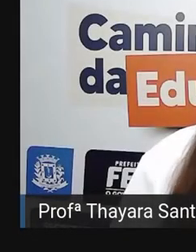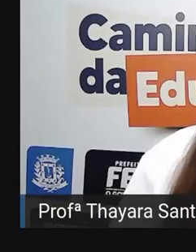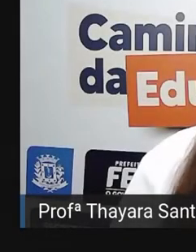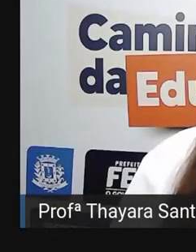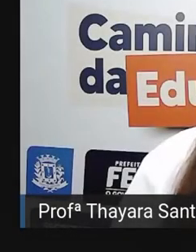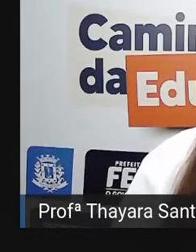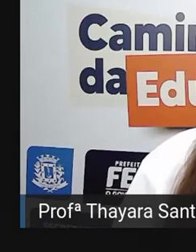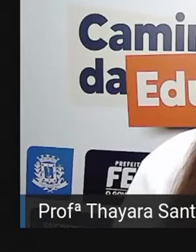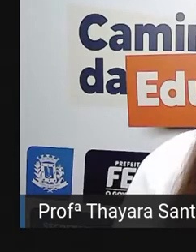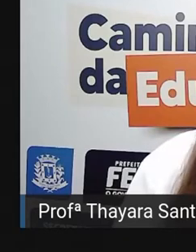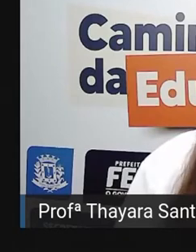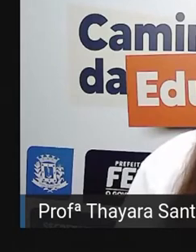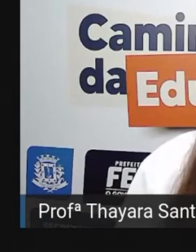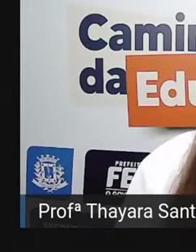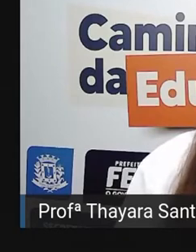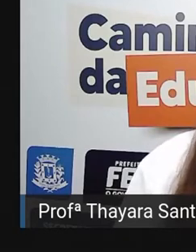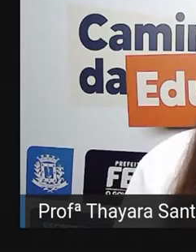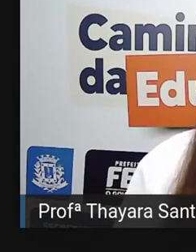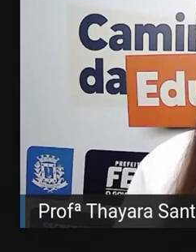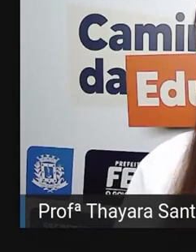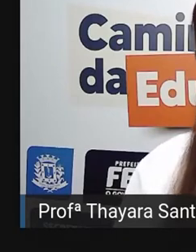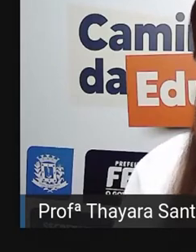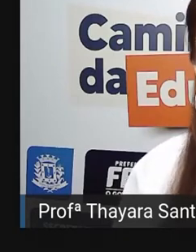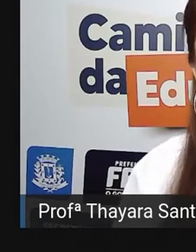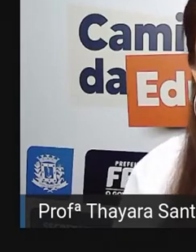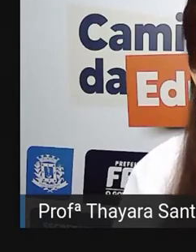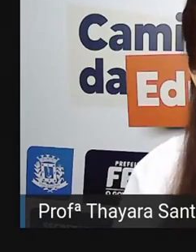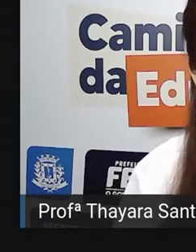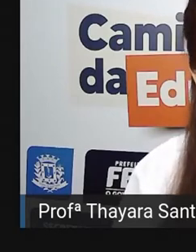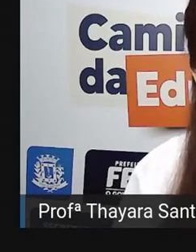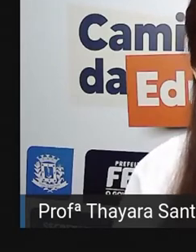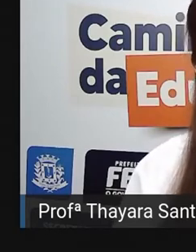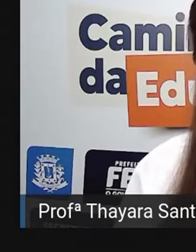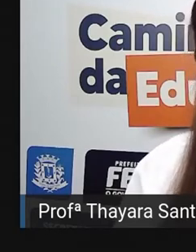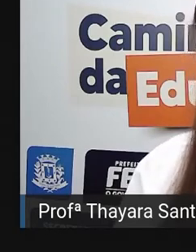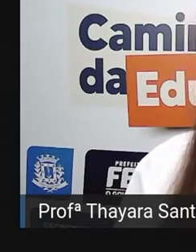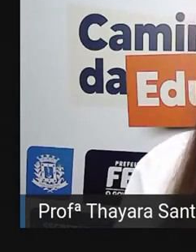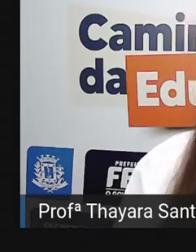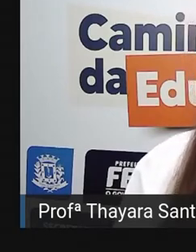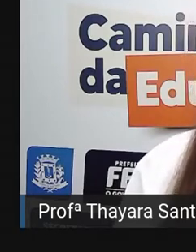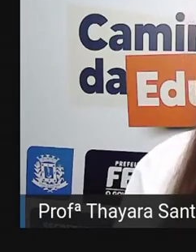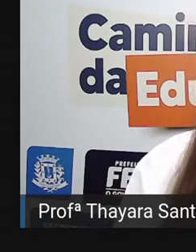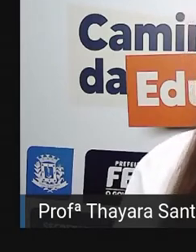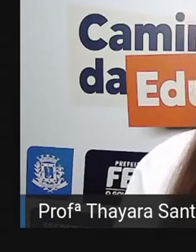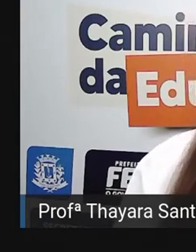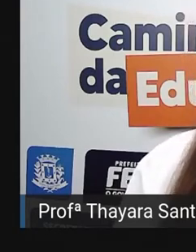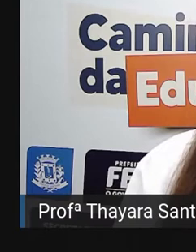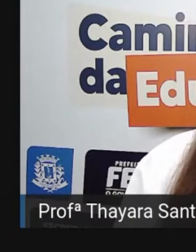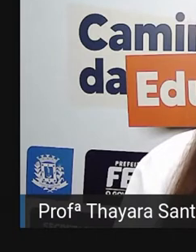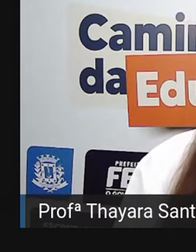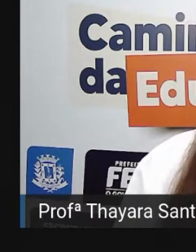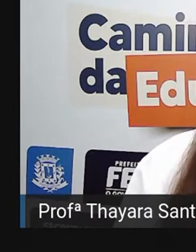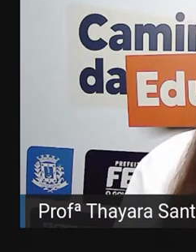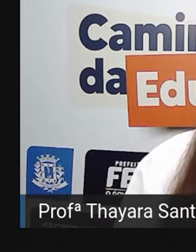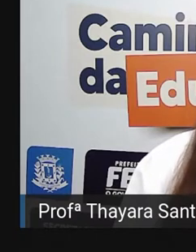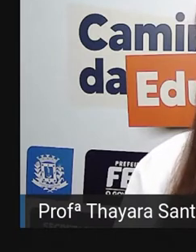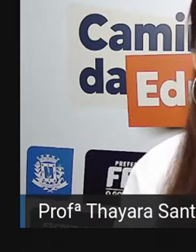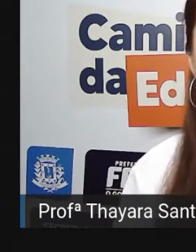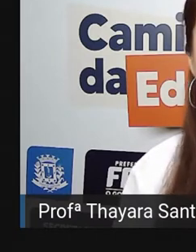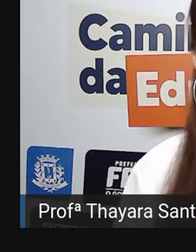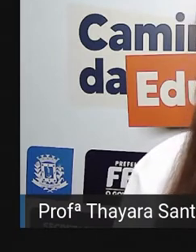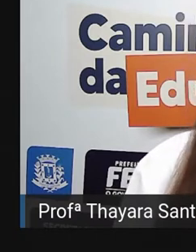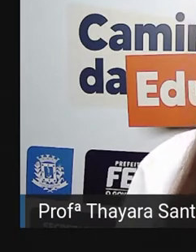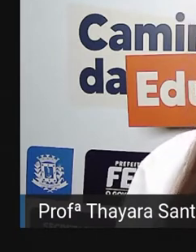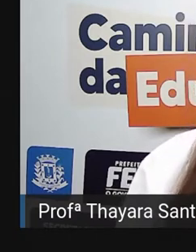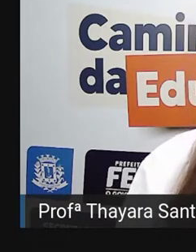o Olá pessoal tudo bem com vocês é só a professora tá era Santos de ciências são mulheres de pele clara tem um cabelo